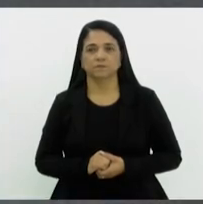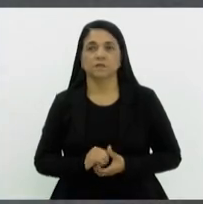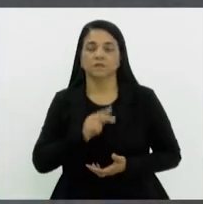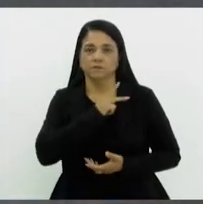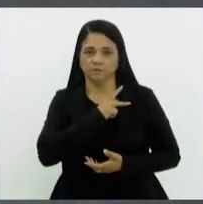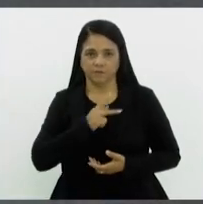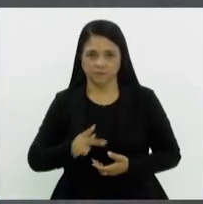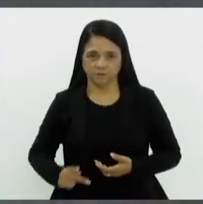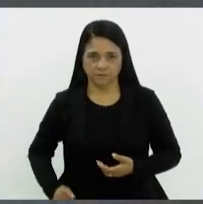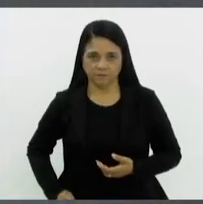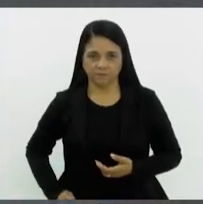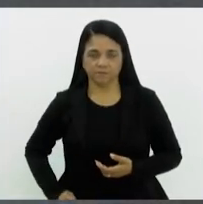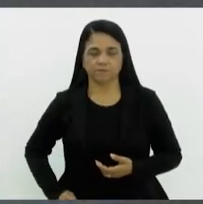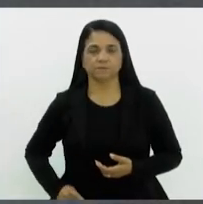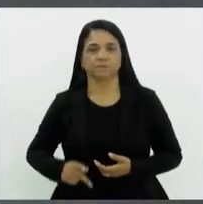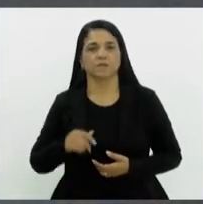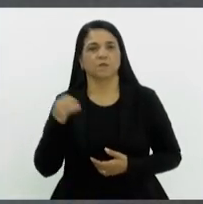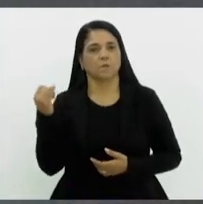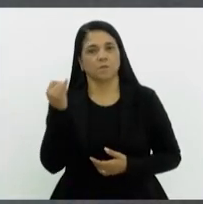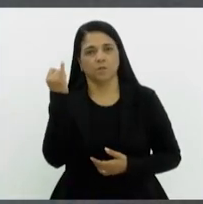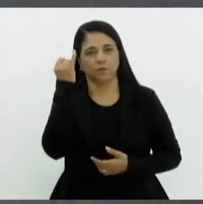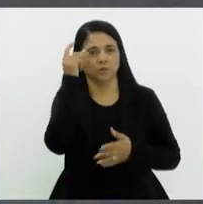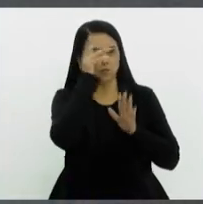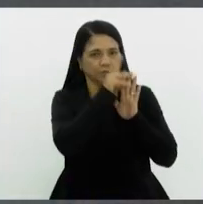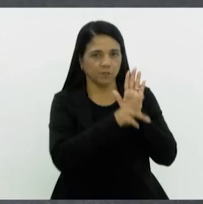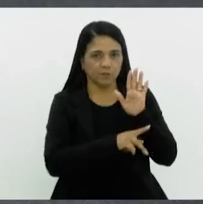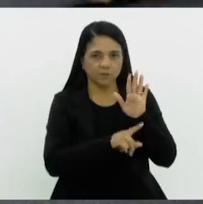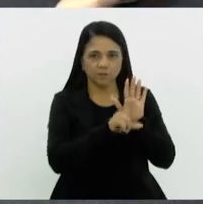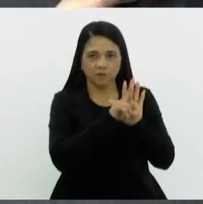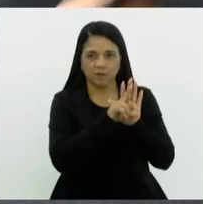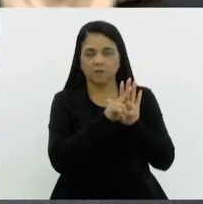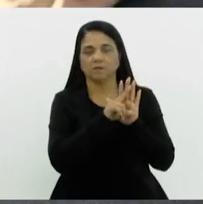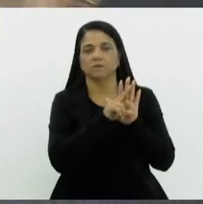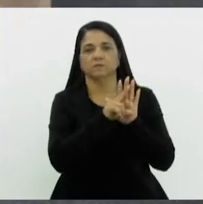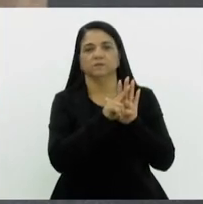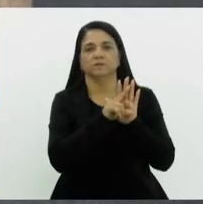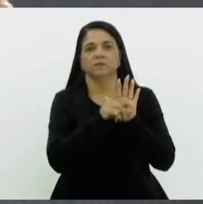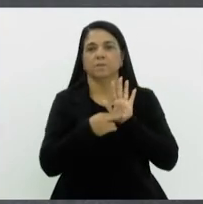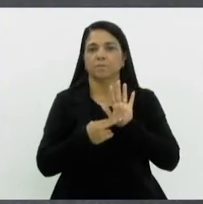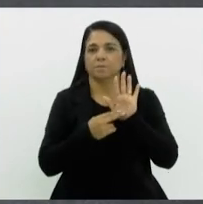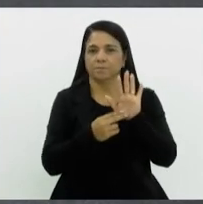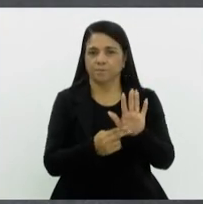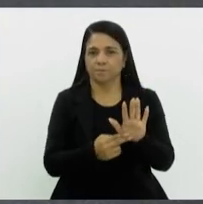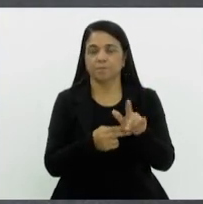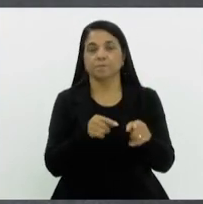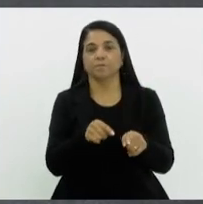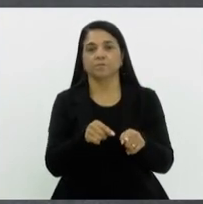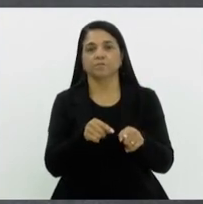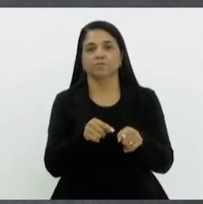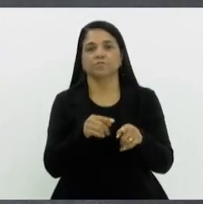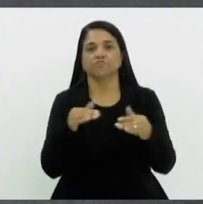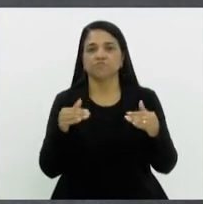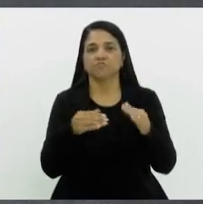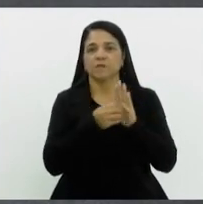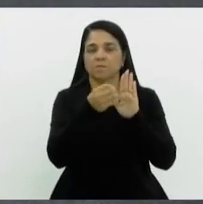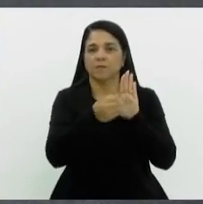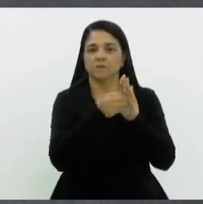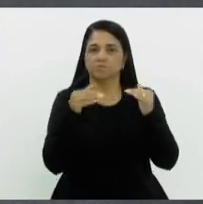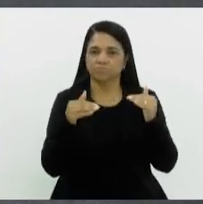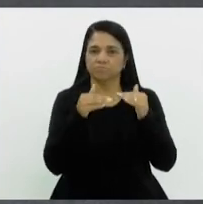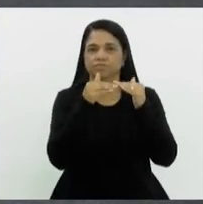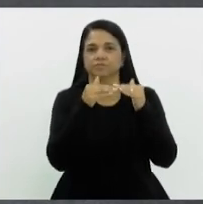Senhora presidenta, super importante o projeto apresentado, por isso nosso parecer é